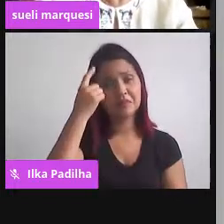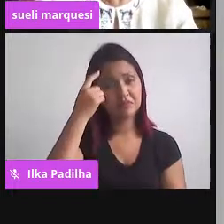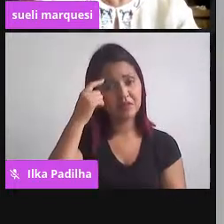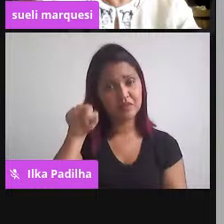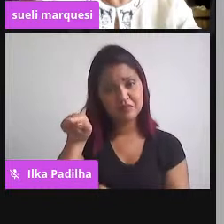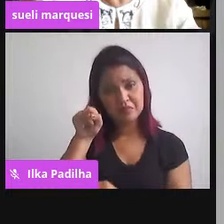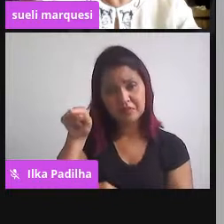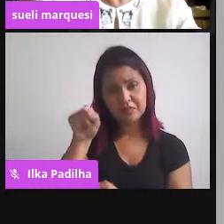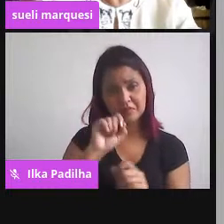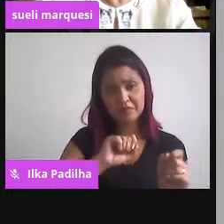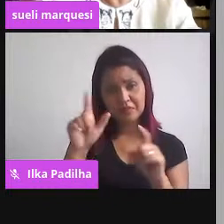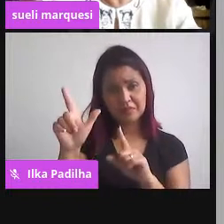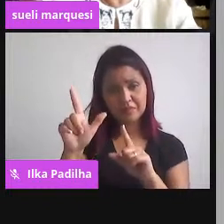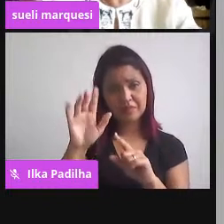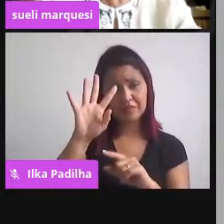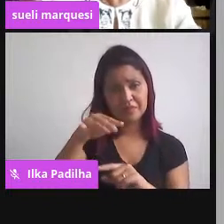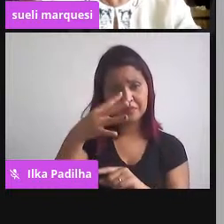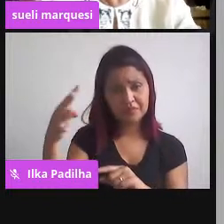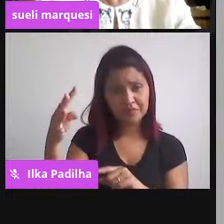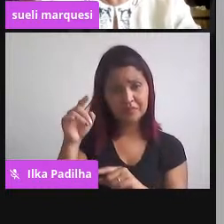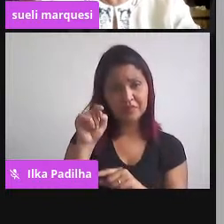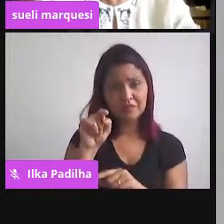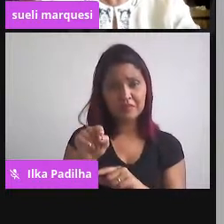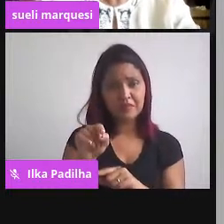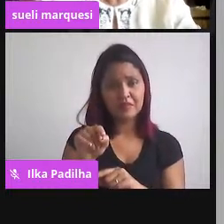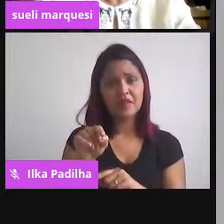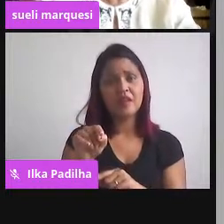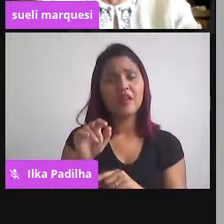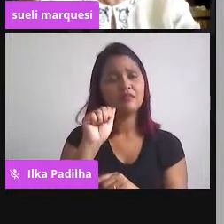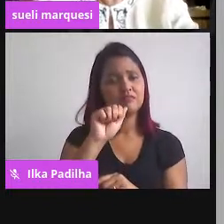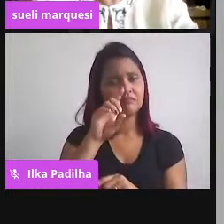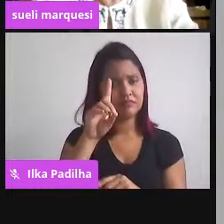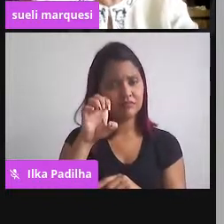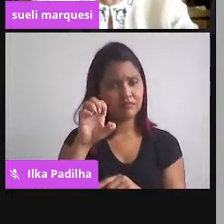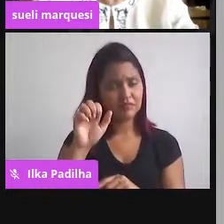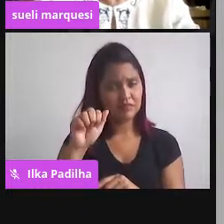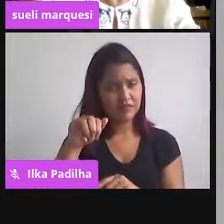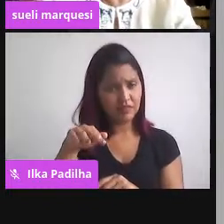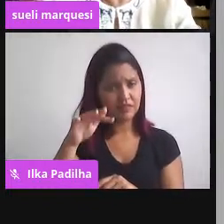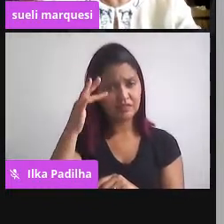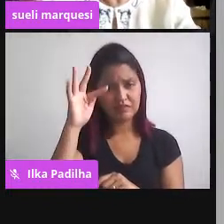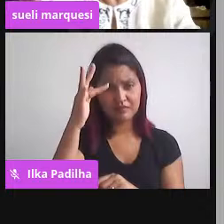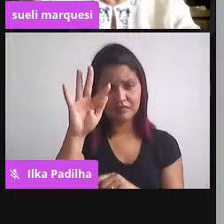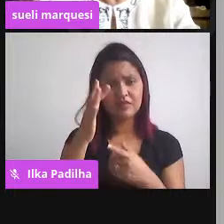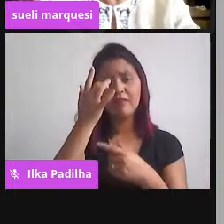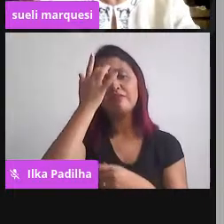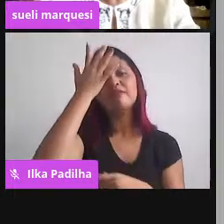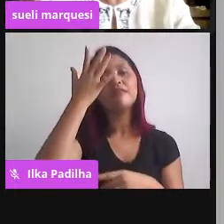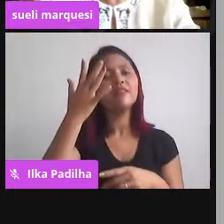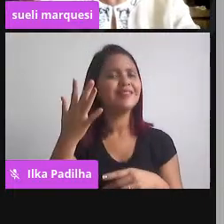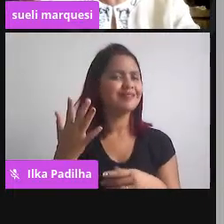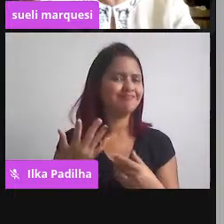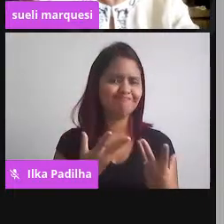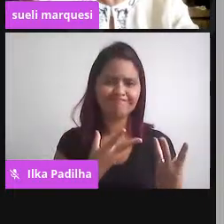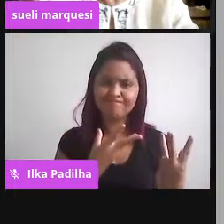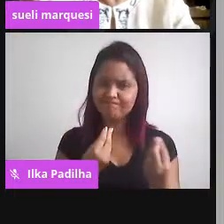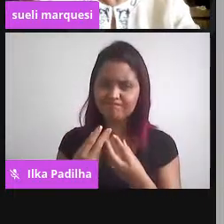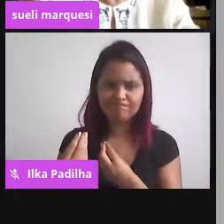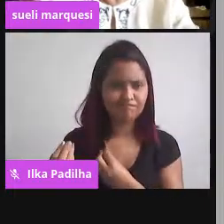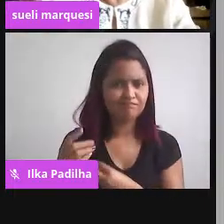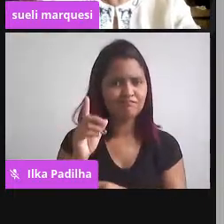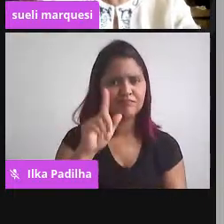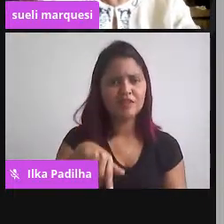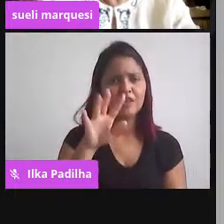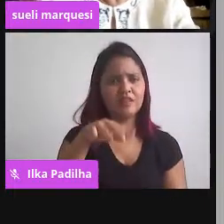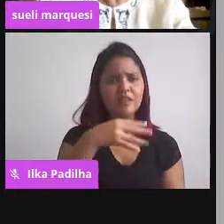das sequências argumentativas do Adam, ele facilita muito. Isso aqui é o esquema mais simplificado, é o esquema 22, mas ele